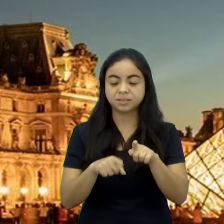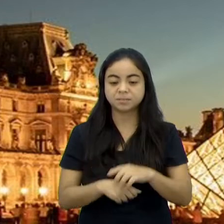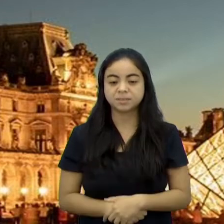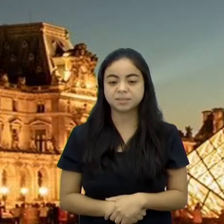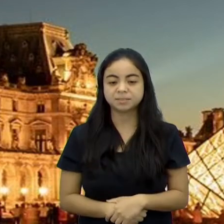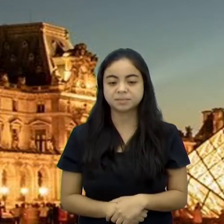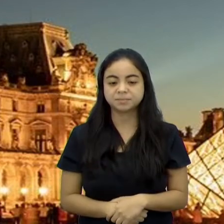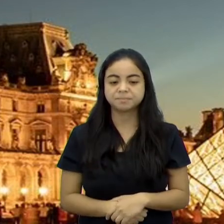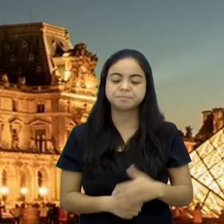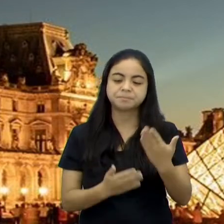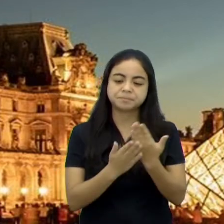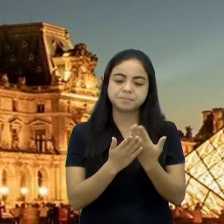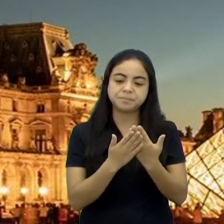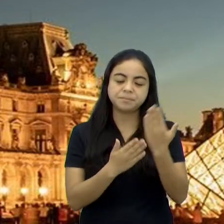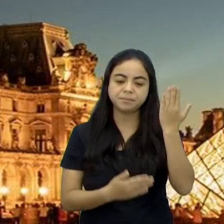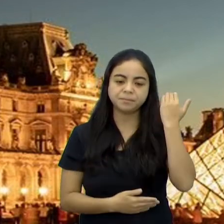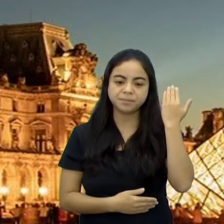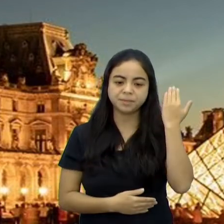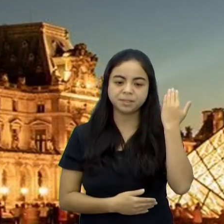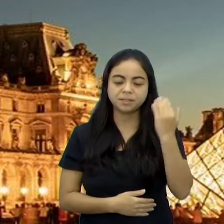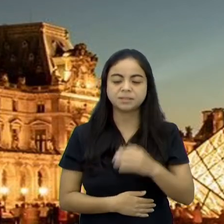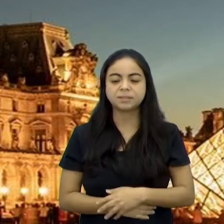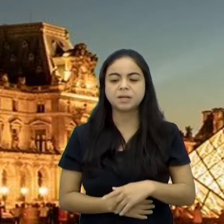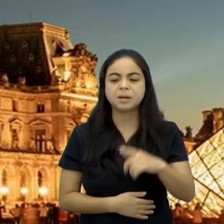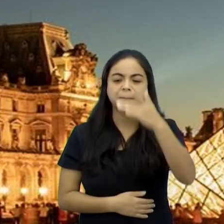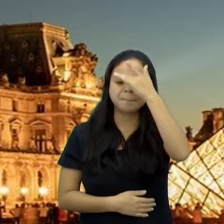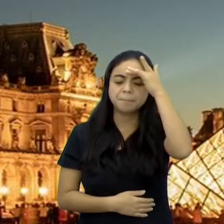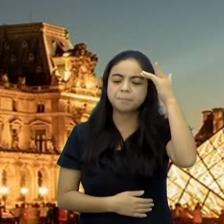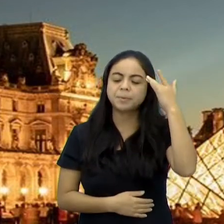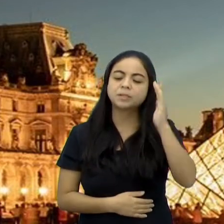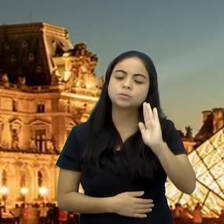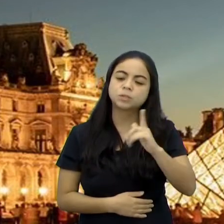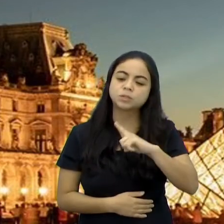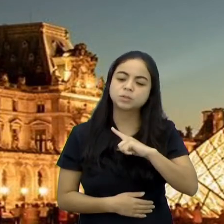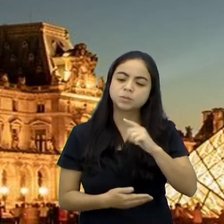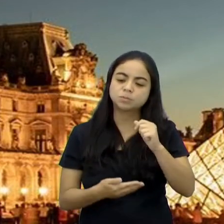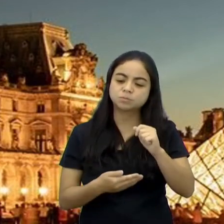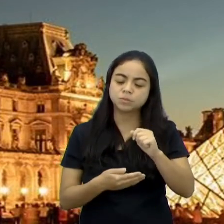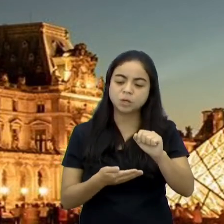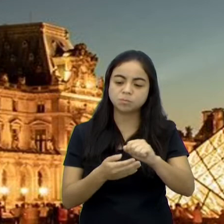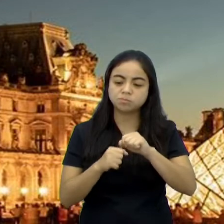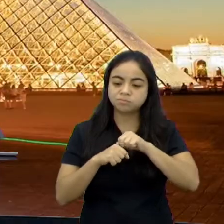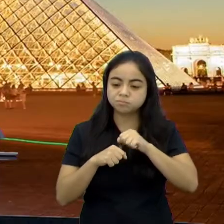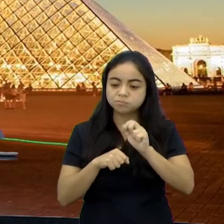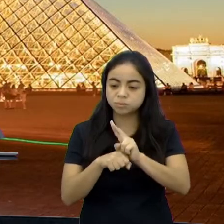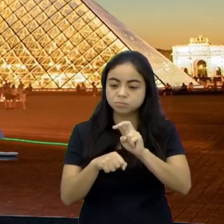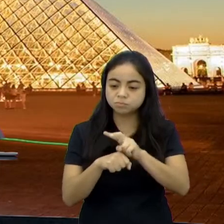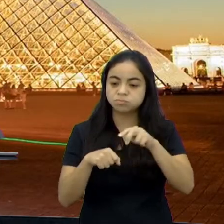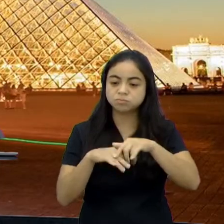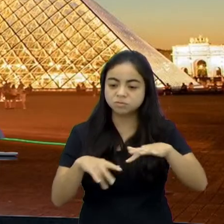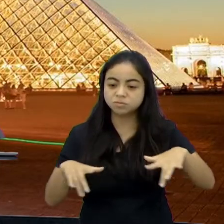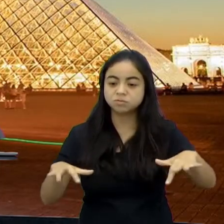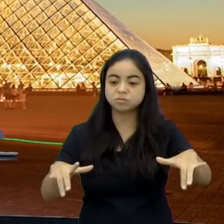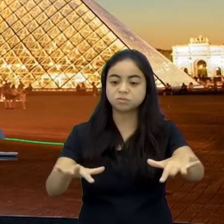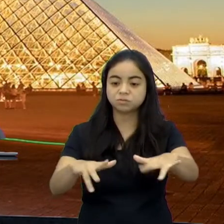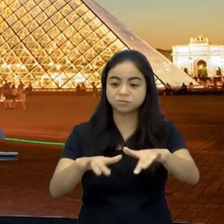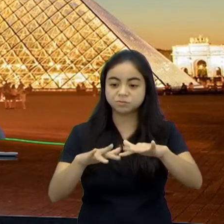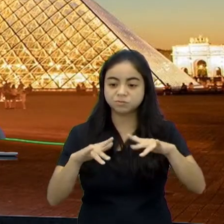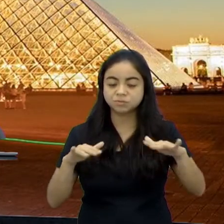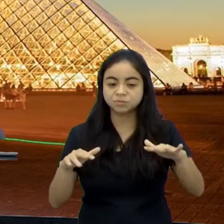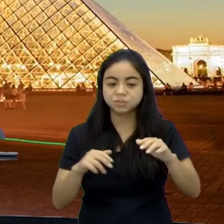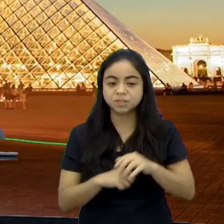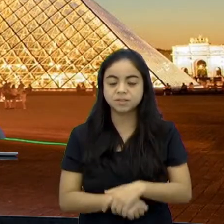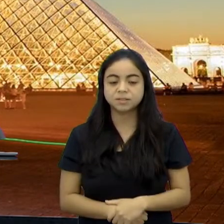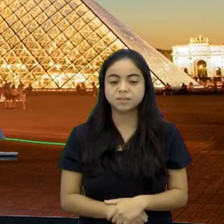que a gente falou na aula passada, ele já propõe aí essa questão da viralização há muito tempo. A gente até comentou do Andy Warhol, né, com